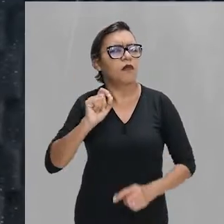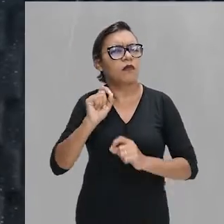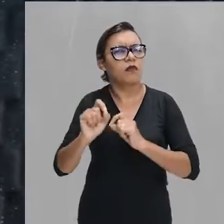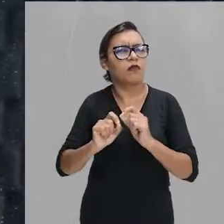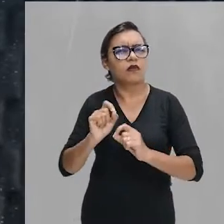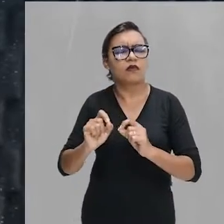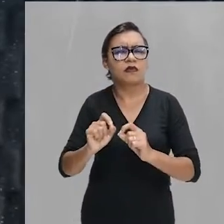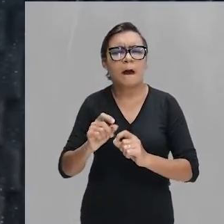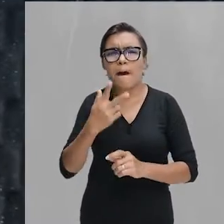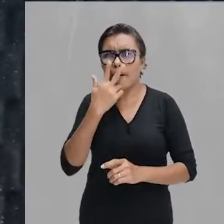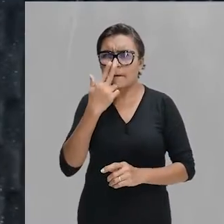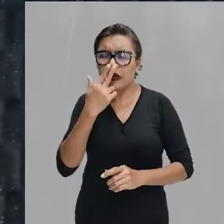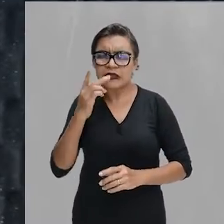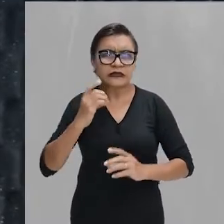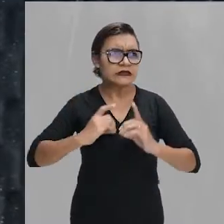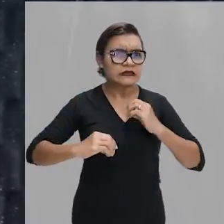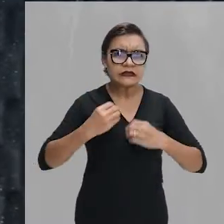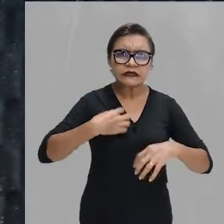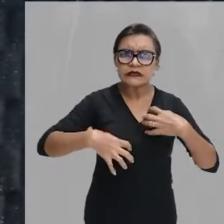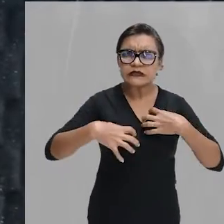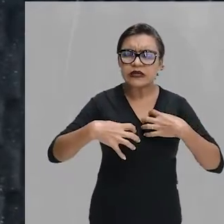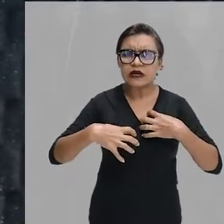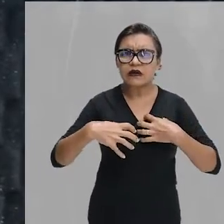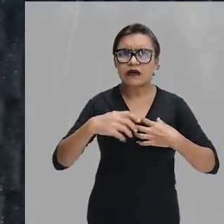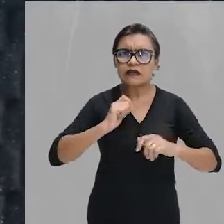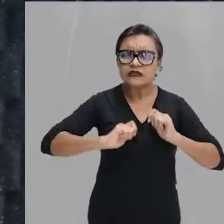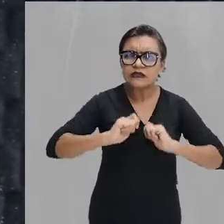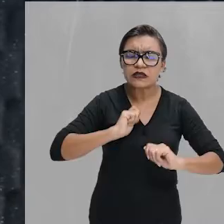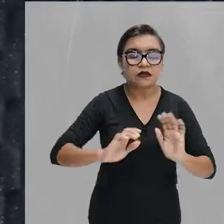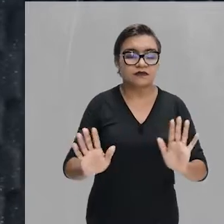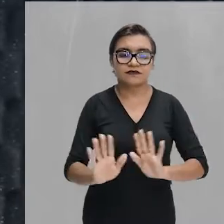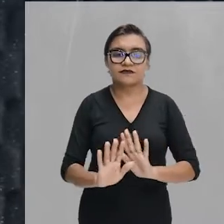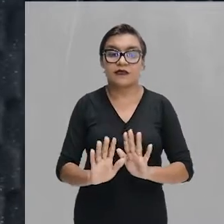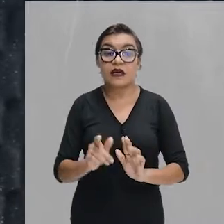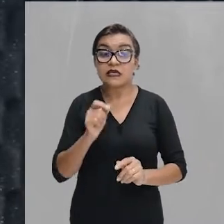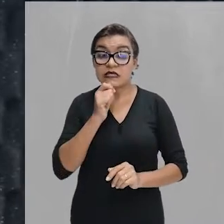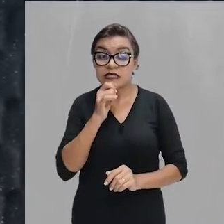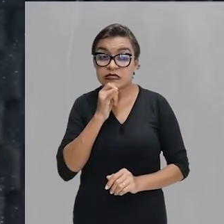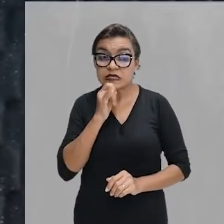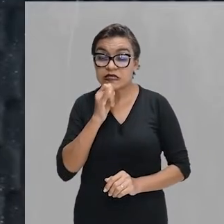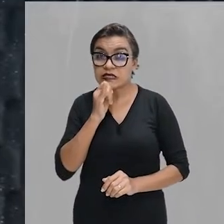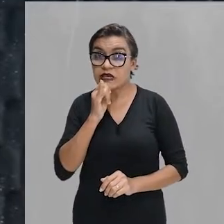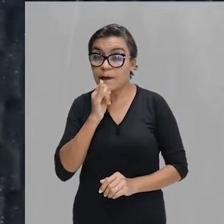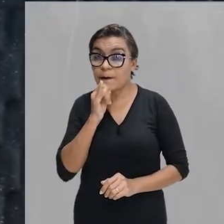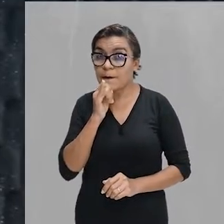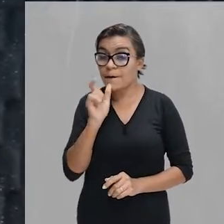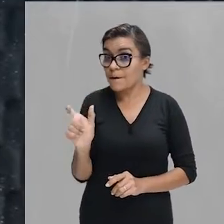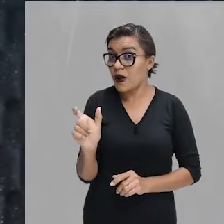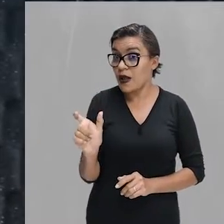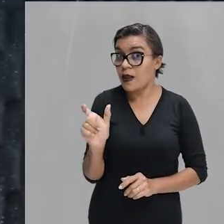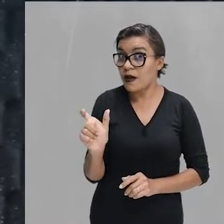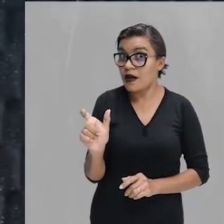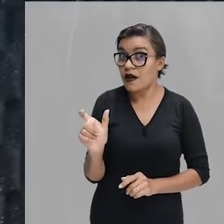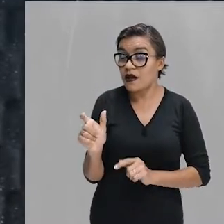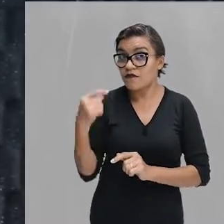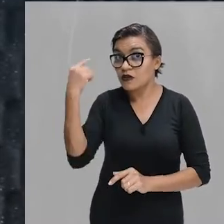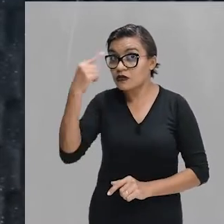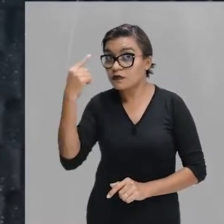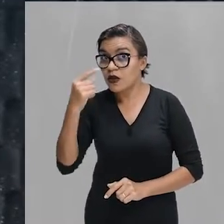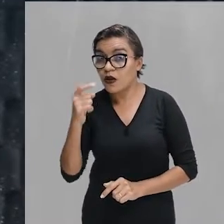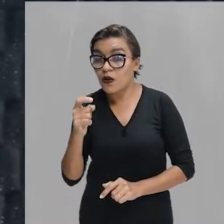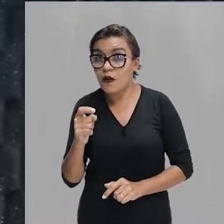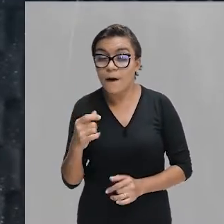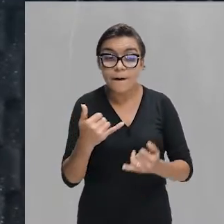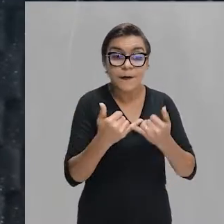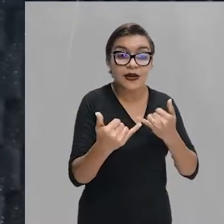a estressar-se, não é isso? Lembra lá que nós falamos de algumas palavras que elas são muito parecidas com a língua portuguesa, mas a sua tradução